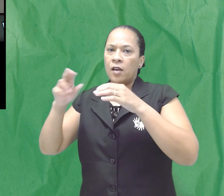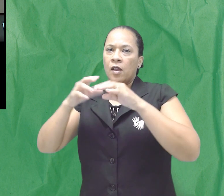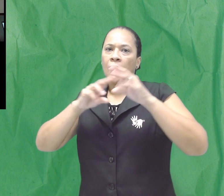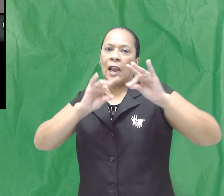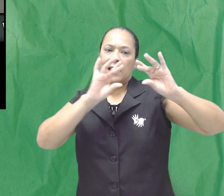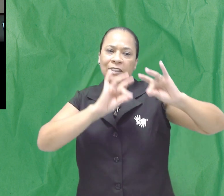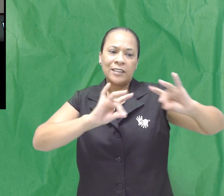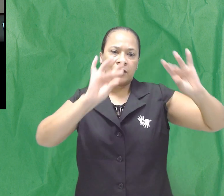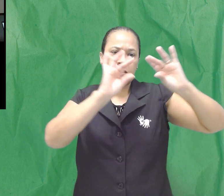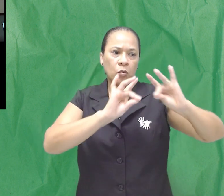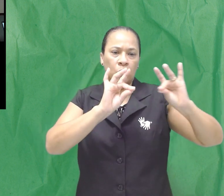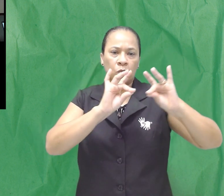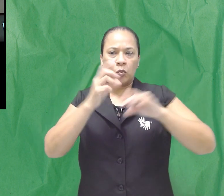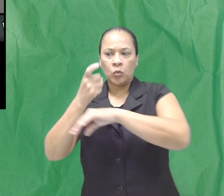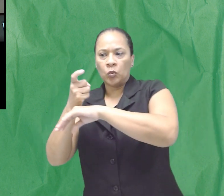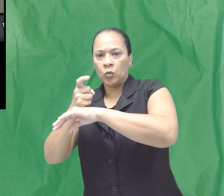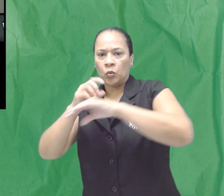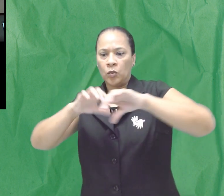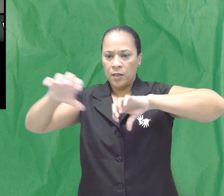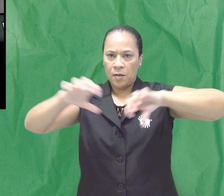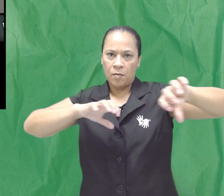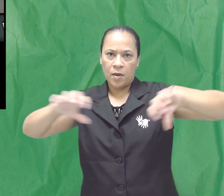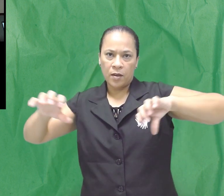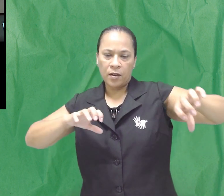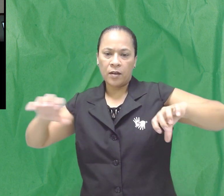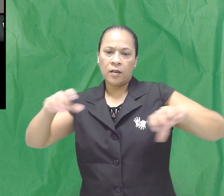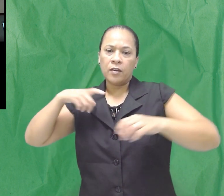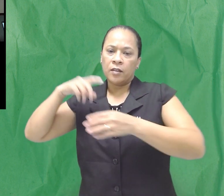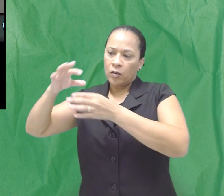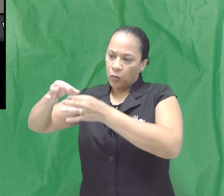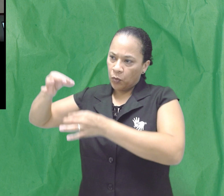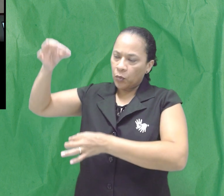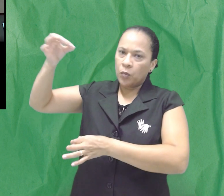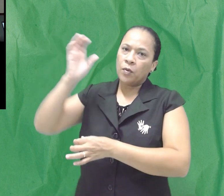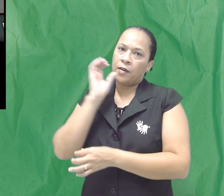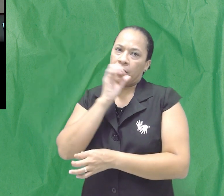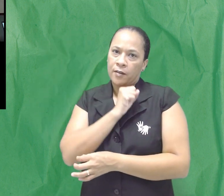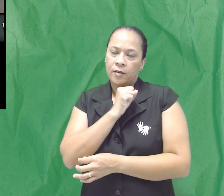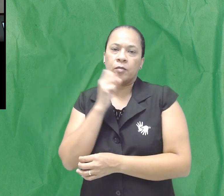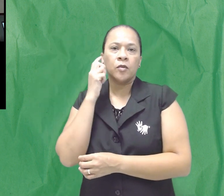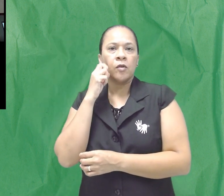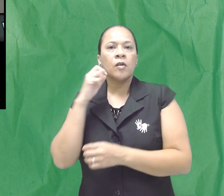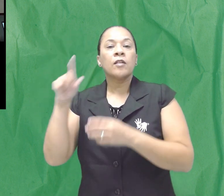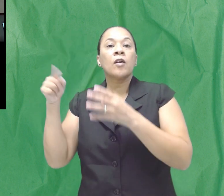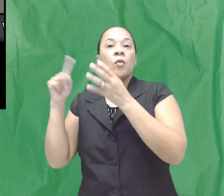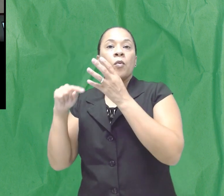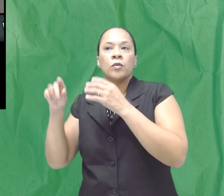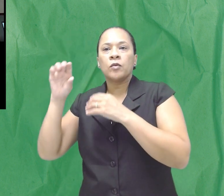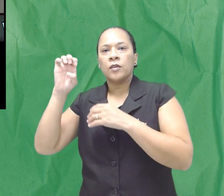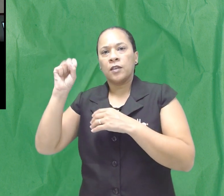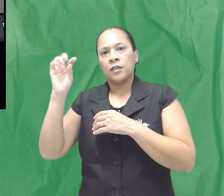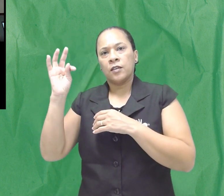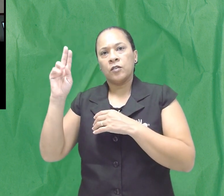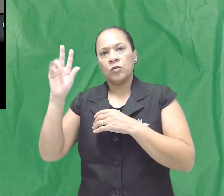e sólidos de amostras contidas em tubos de ensaios de forma rápida. E temos a estufa, né,